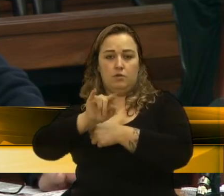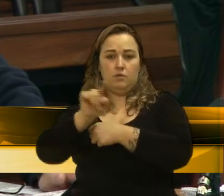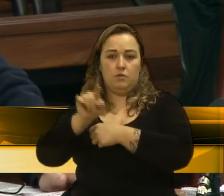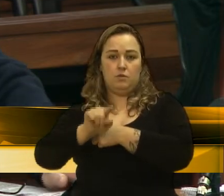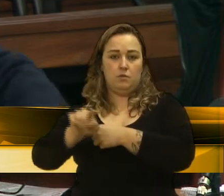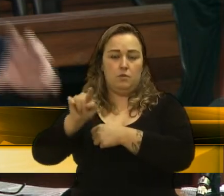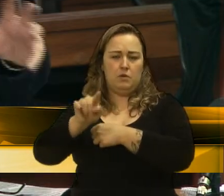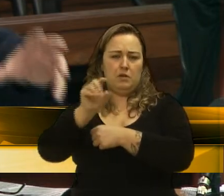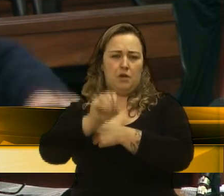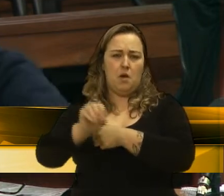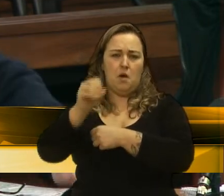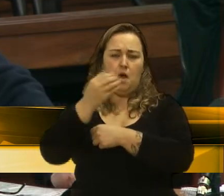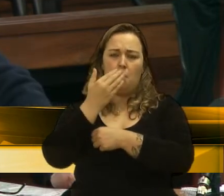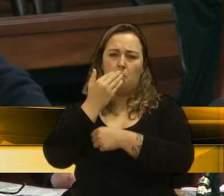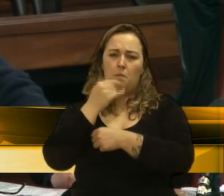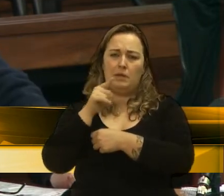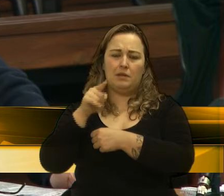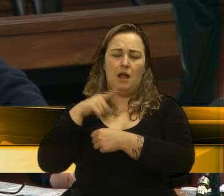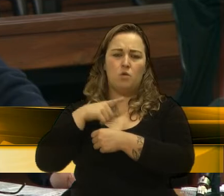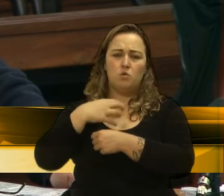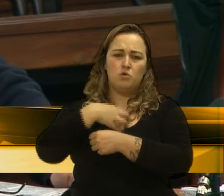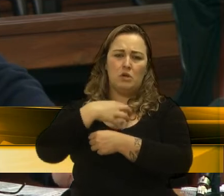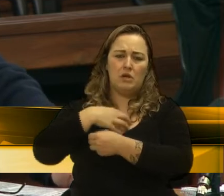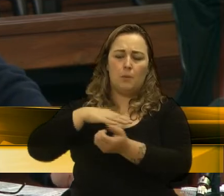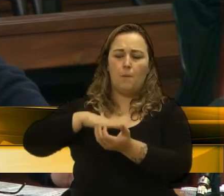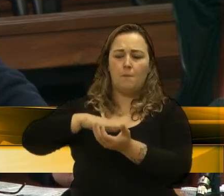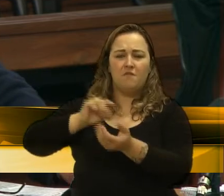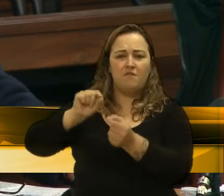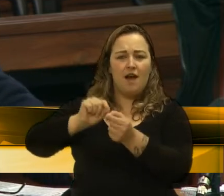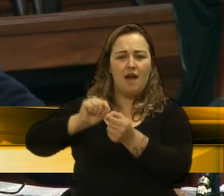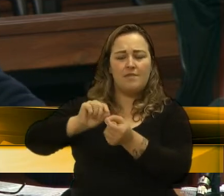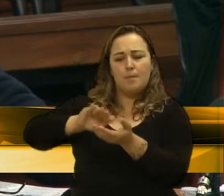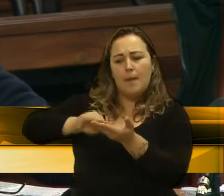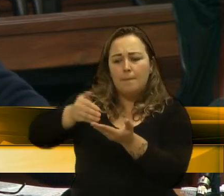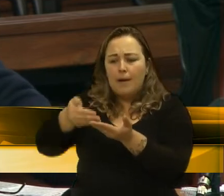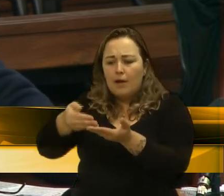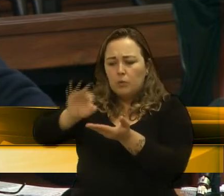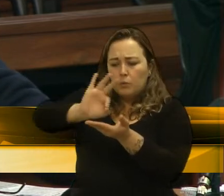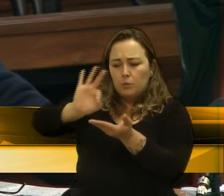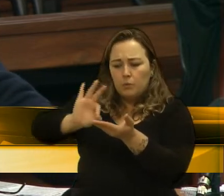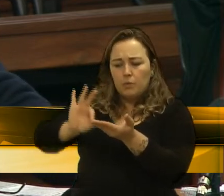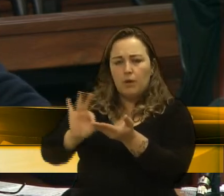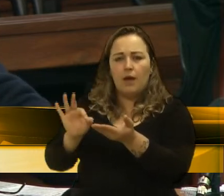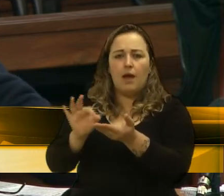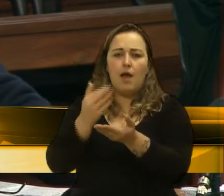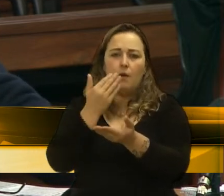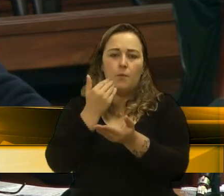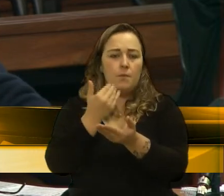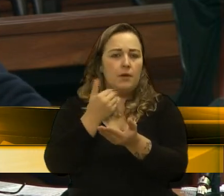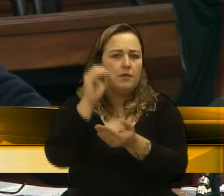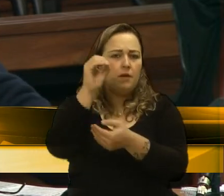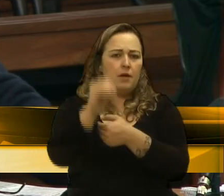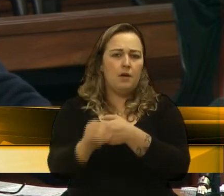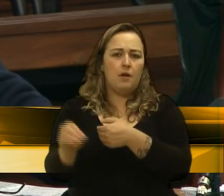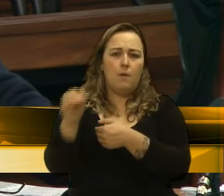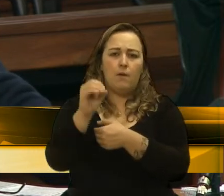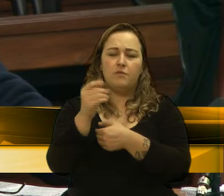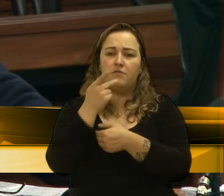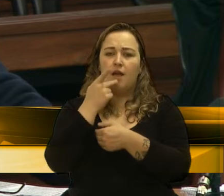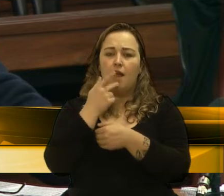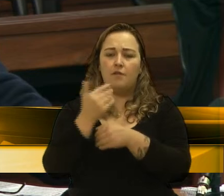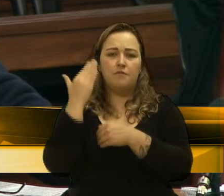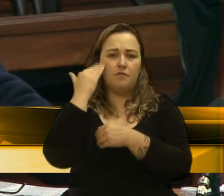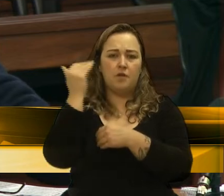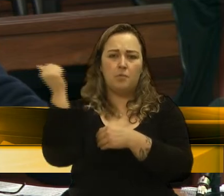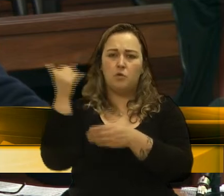lá, né? A forma como eles preparam, né? E, sem dúvida nenhuma, o nosso galeto é o que fala no Brasil inteiro. Tu vai no